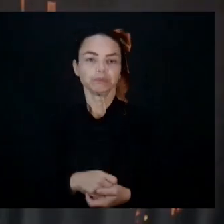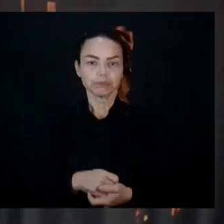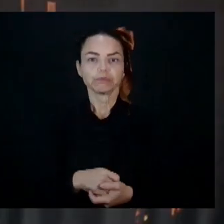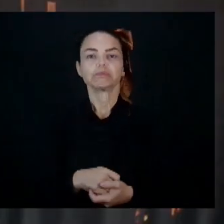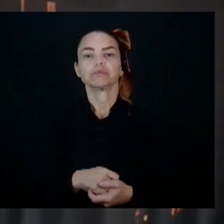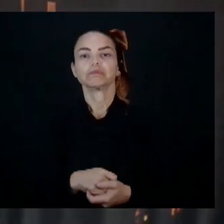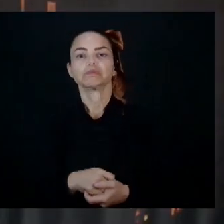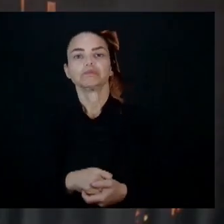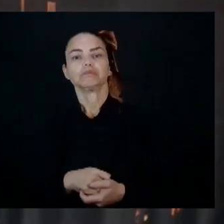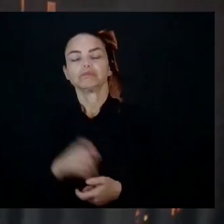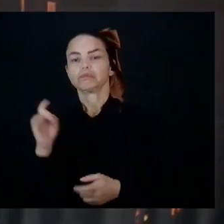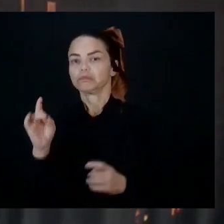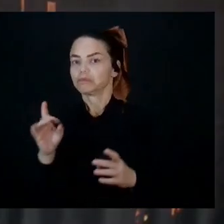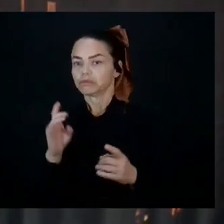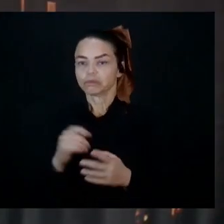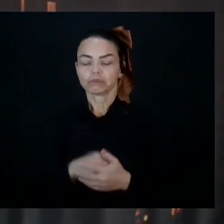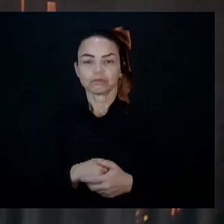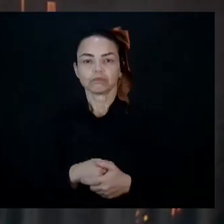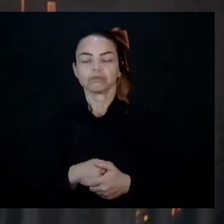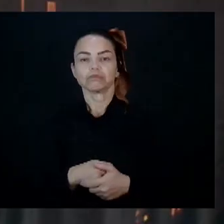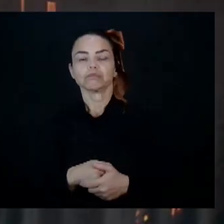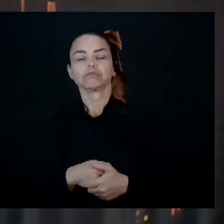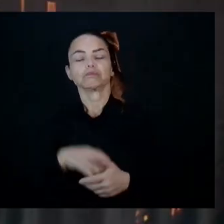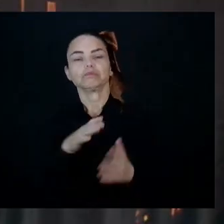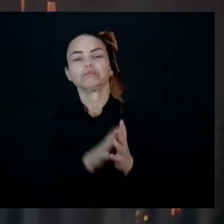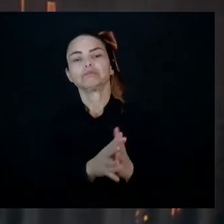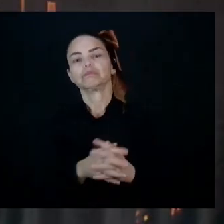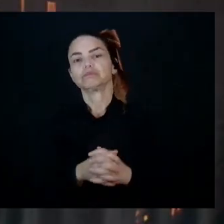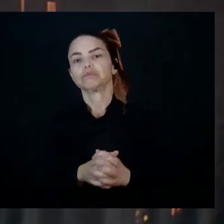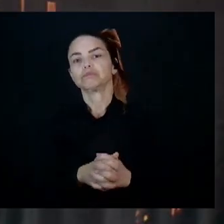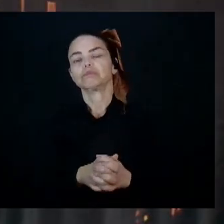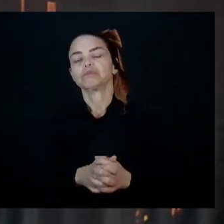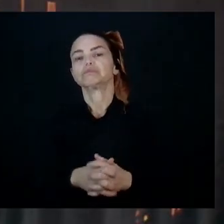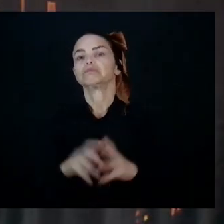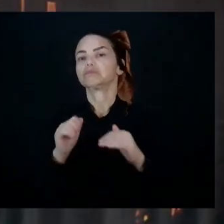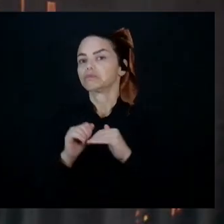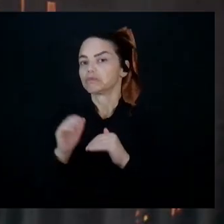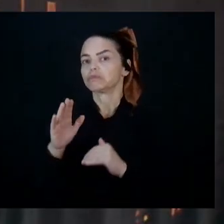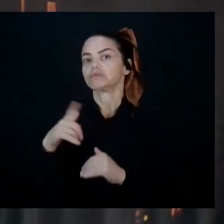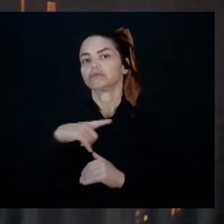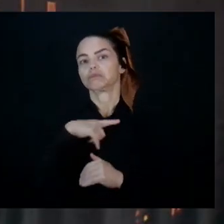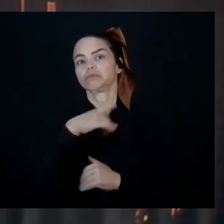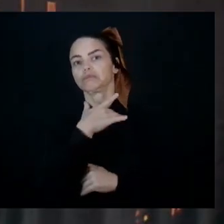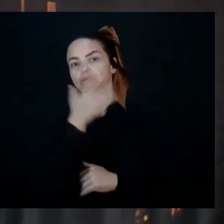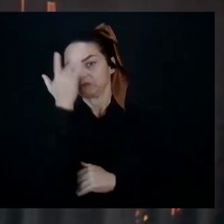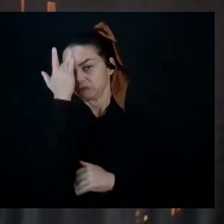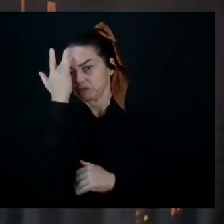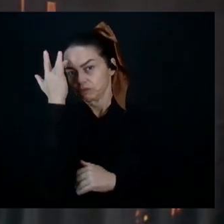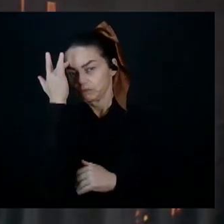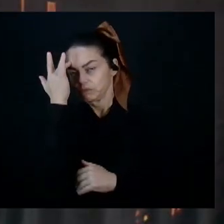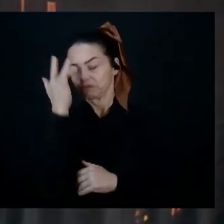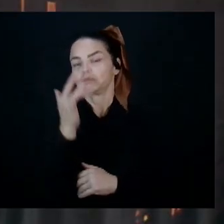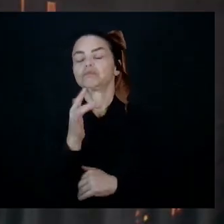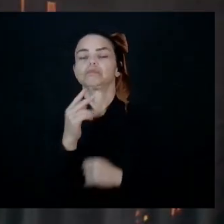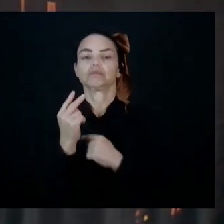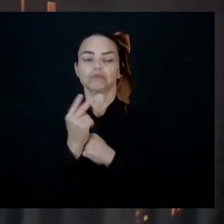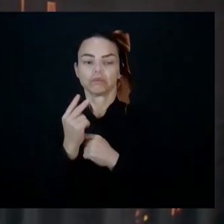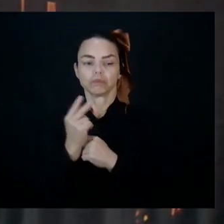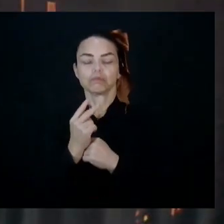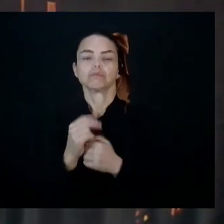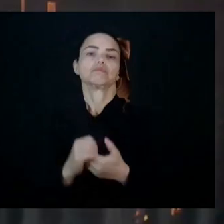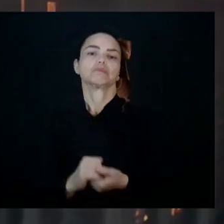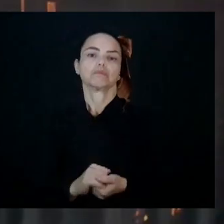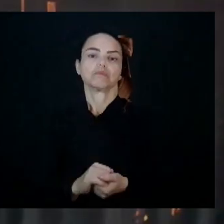só em partes, né? Então, assim, por mais que haja uma saúde mental preservada, etc., a gente